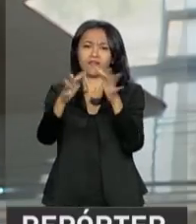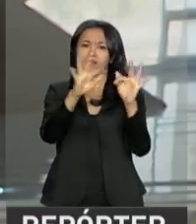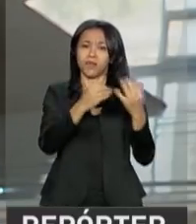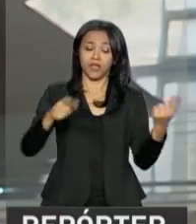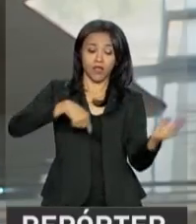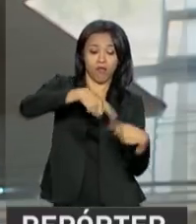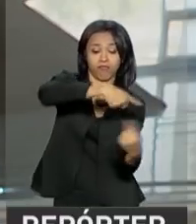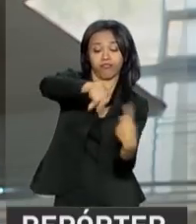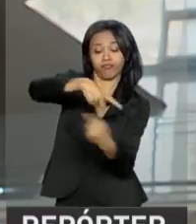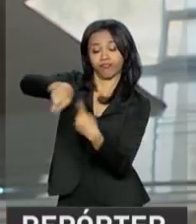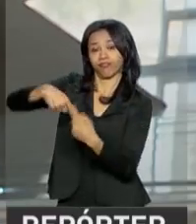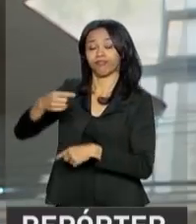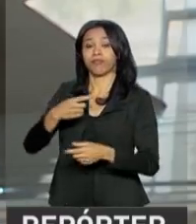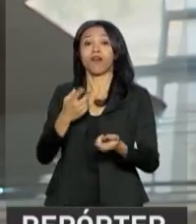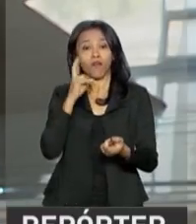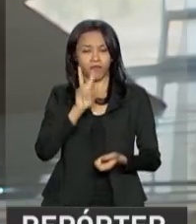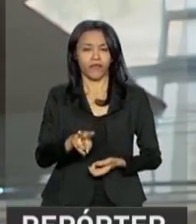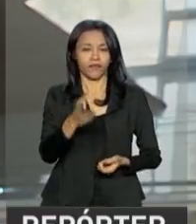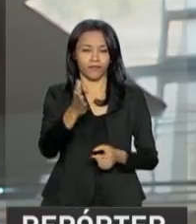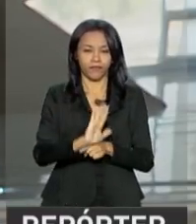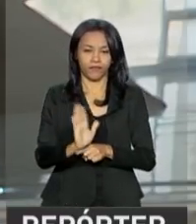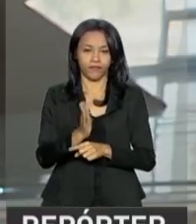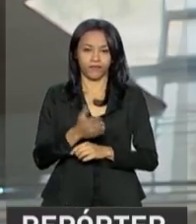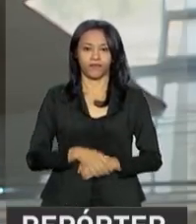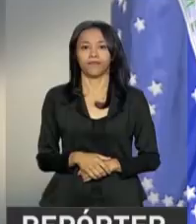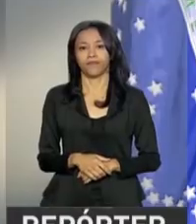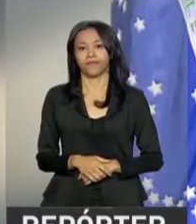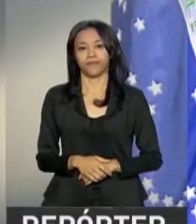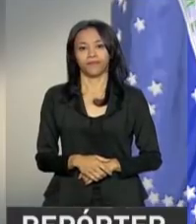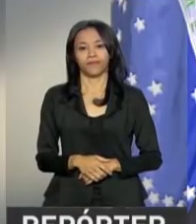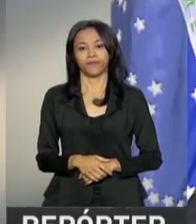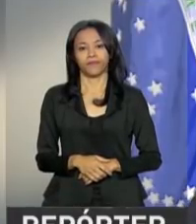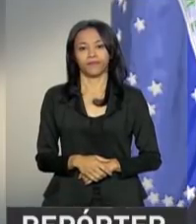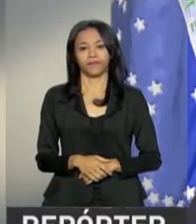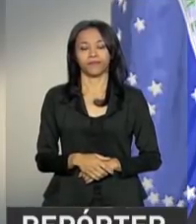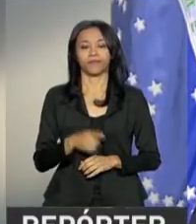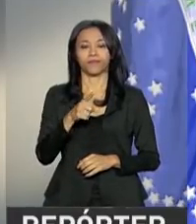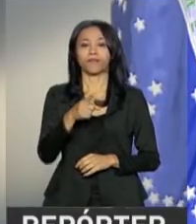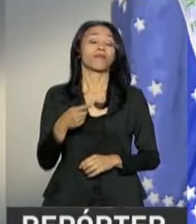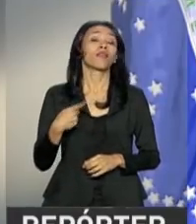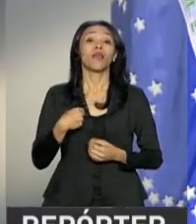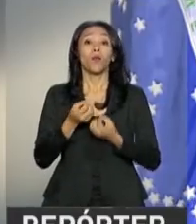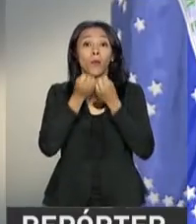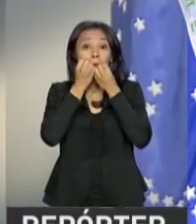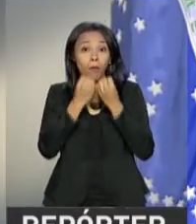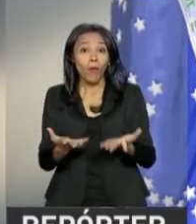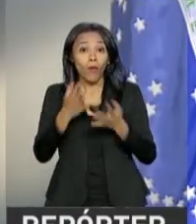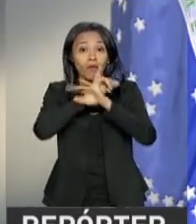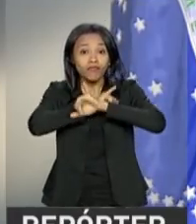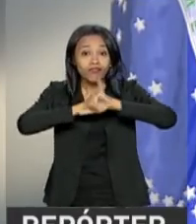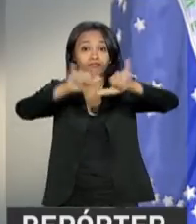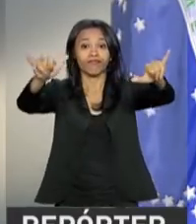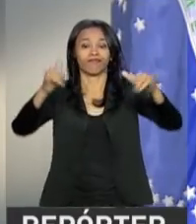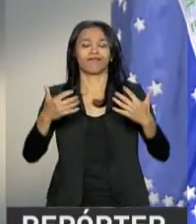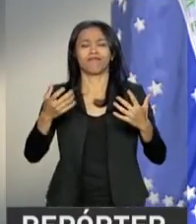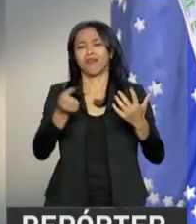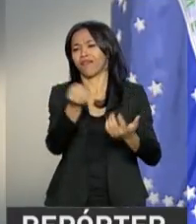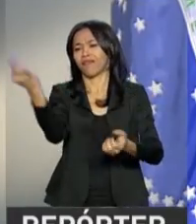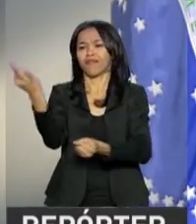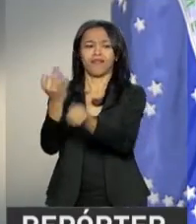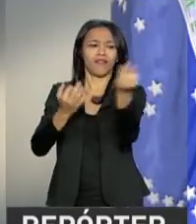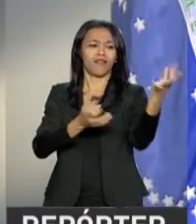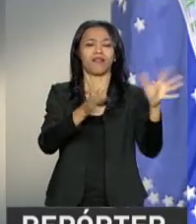economia vamos assistir agora esse vídeo trago uma boa notícia para milhares de famílias